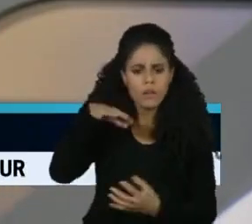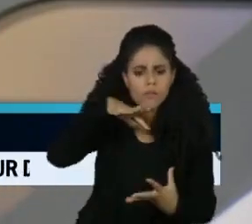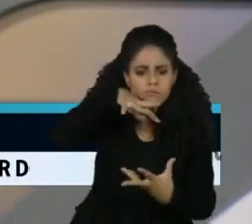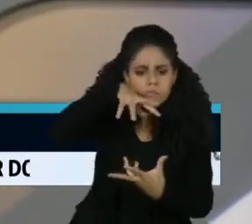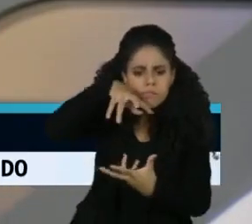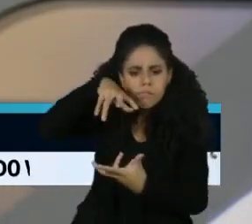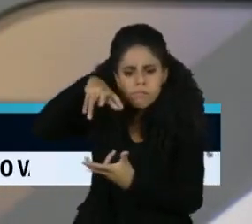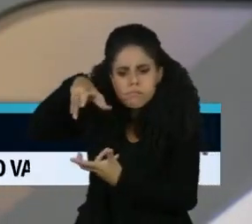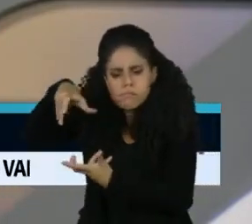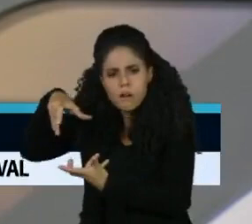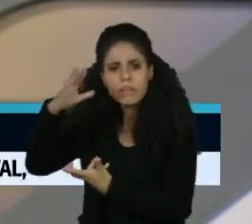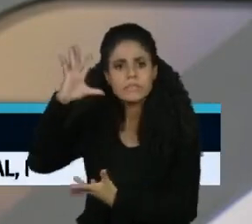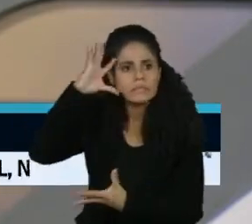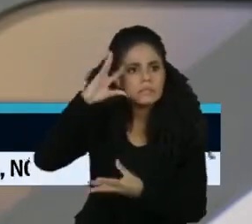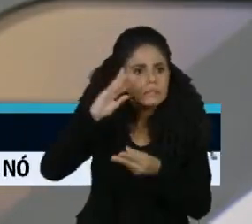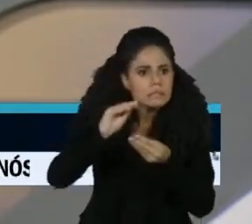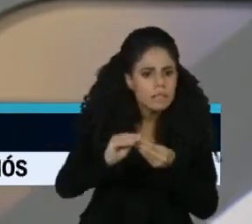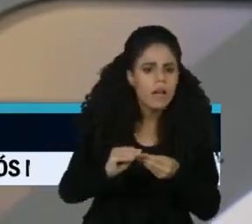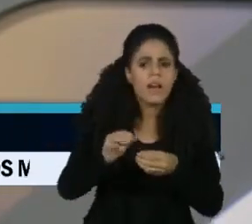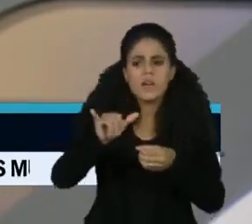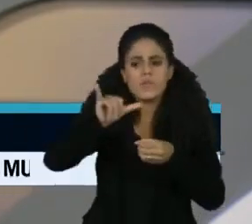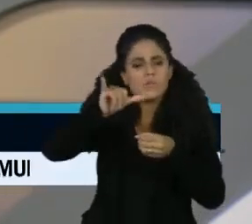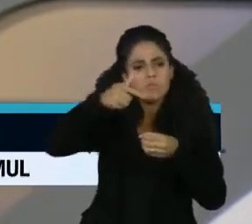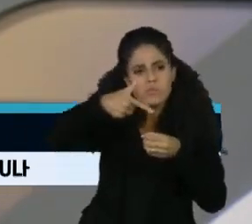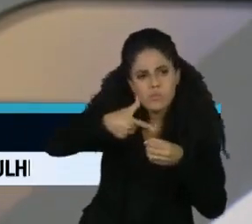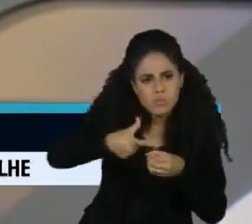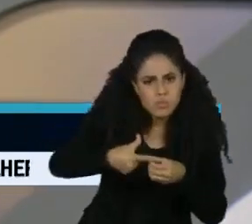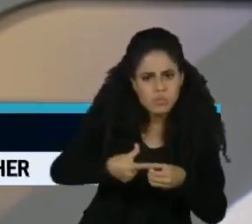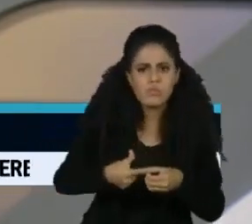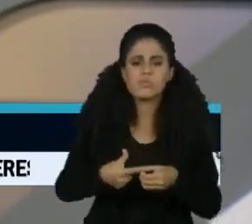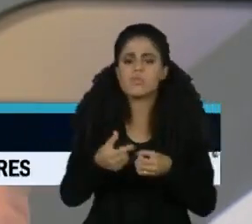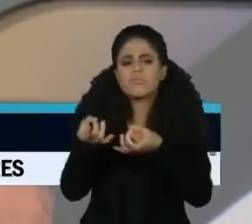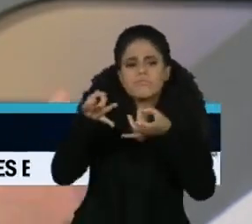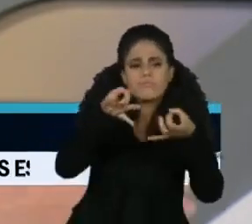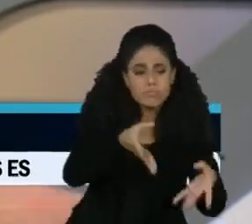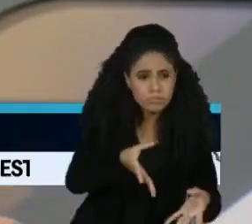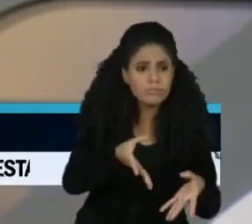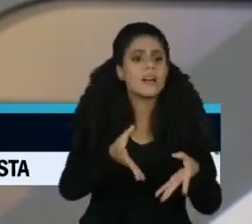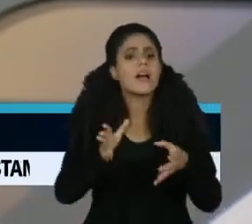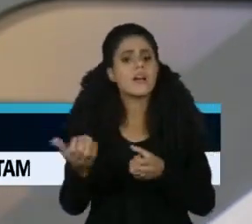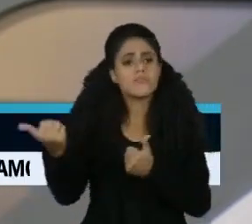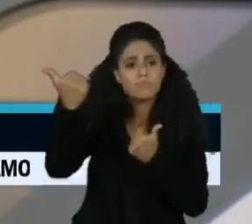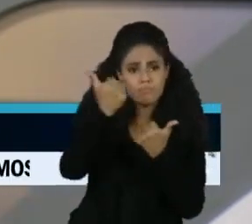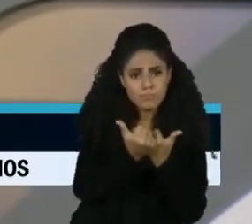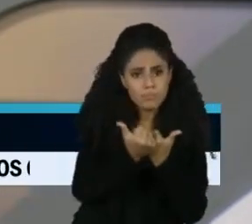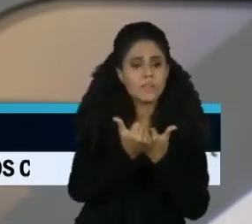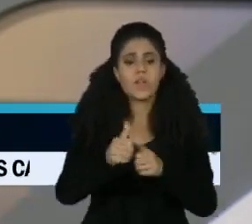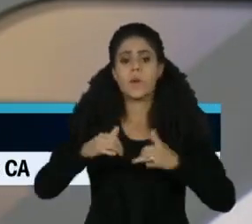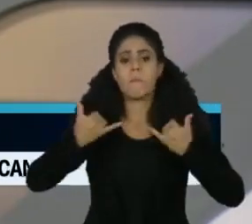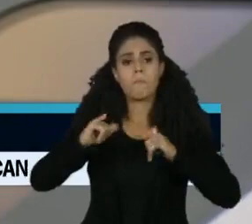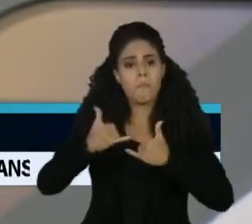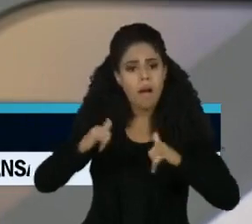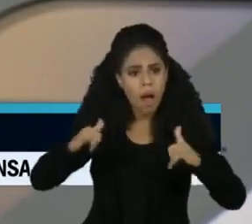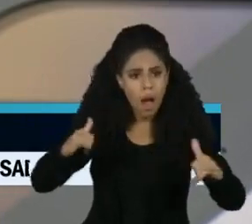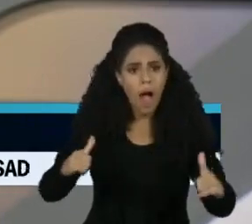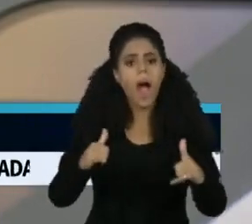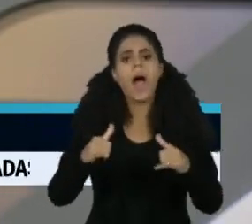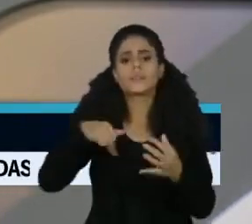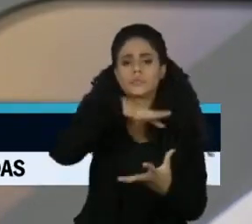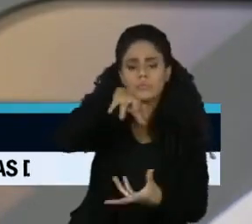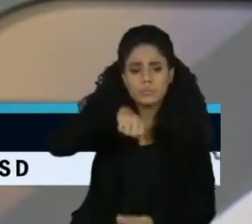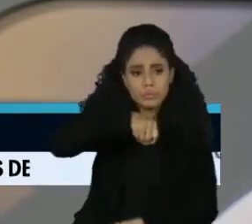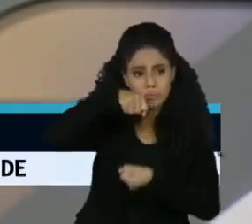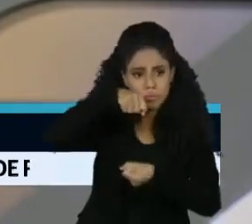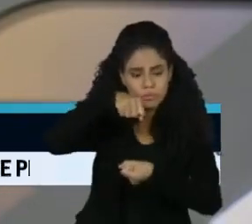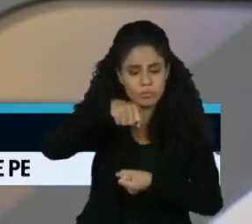entender que tem que abrir mão do combustível fóssil quanto antes, ir para uma transição energética quando for possível. E